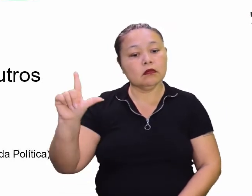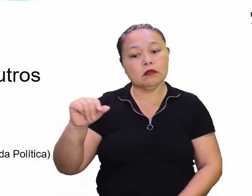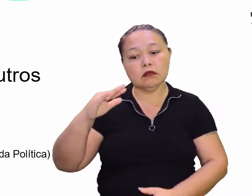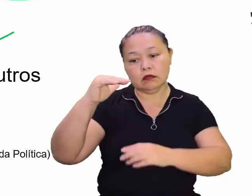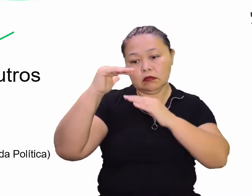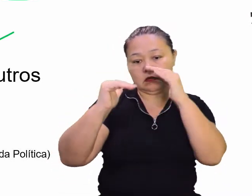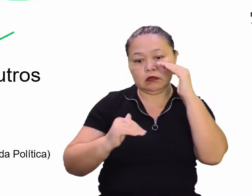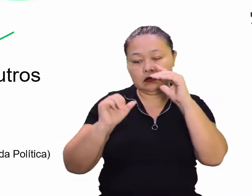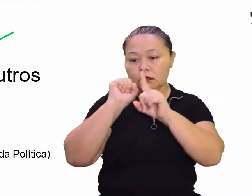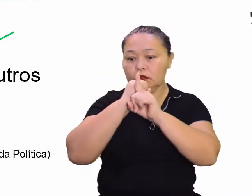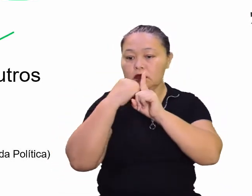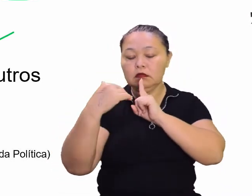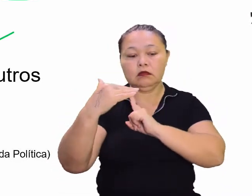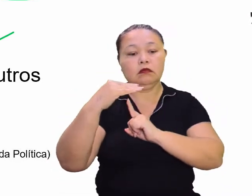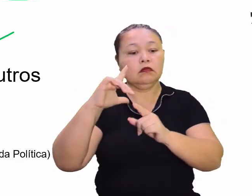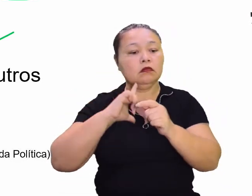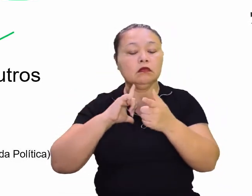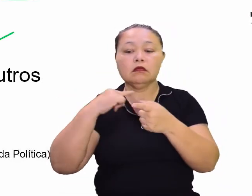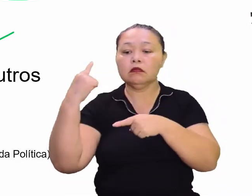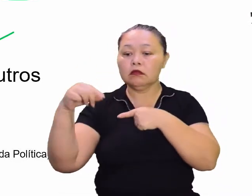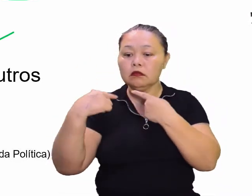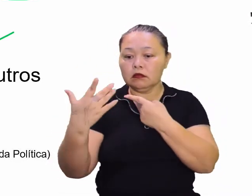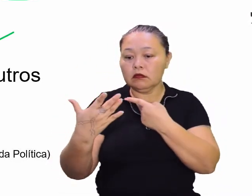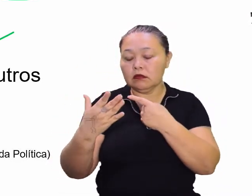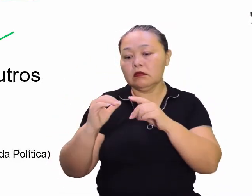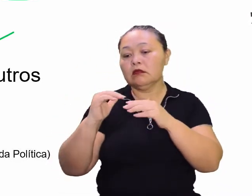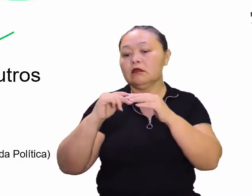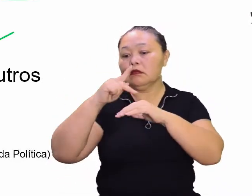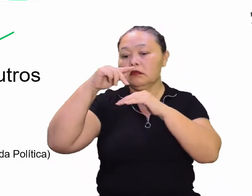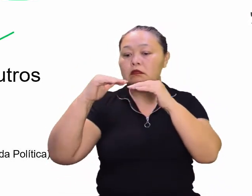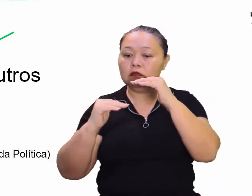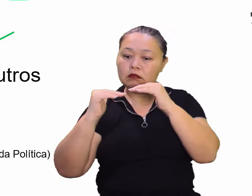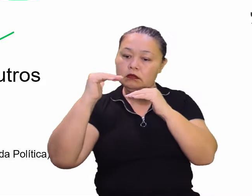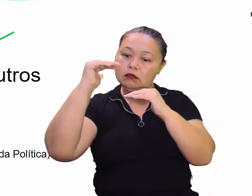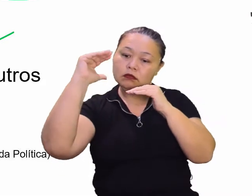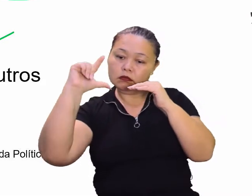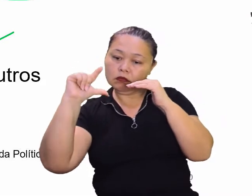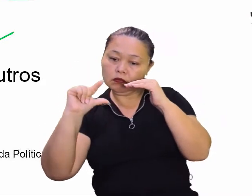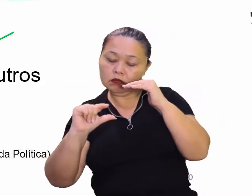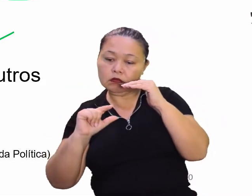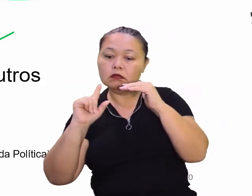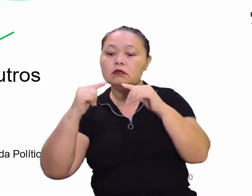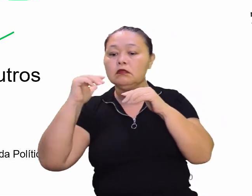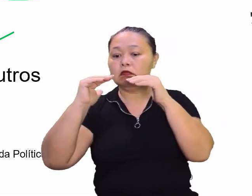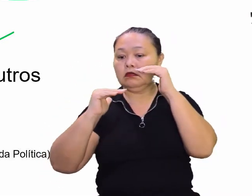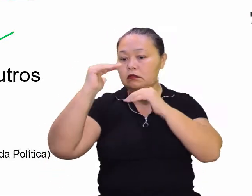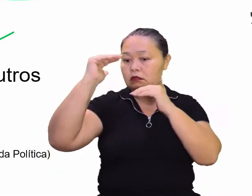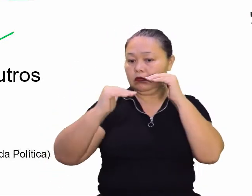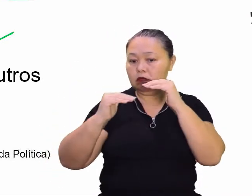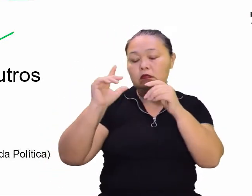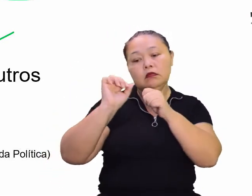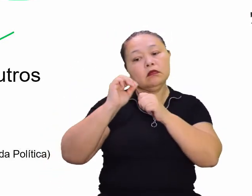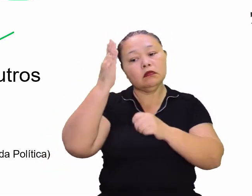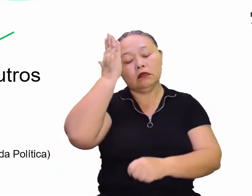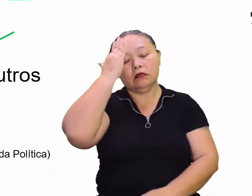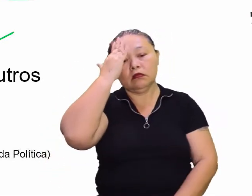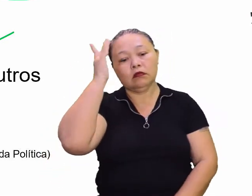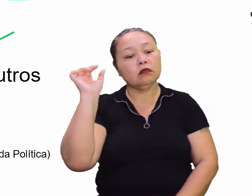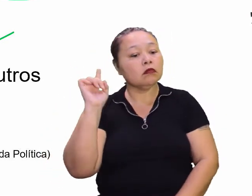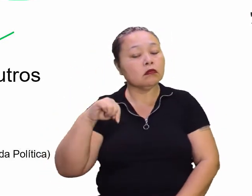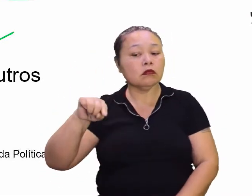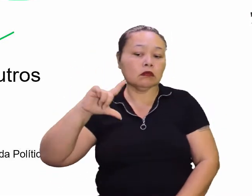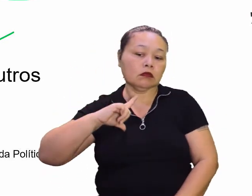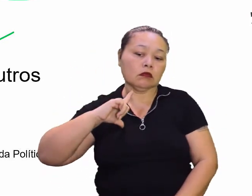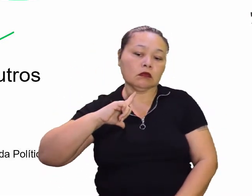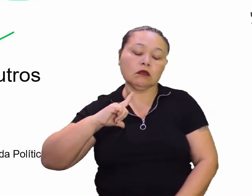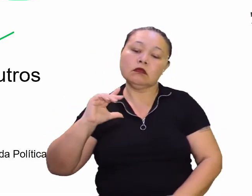Diminuição da desigualdade social, por isso que ele é emergente, porque ele está diminuindo essa desigualdade, embora saibamos que